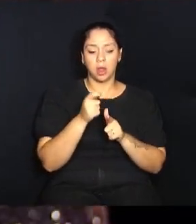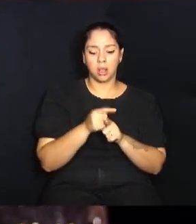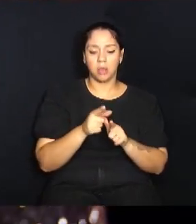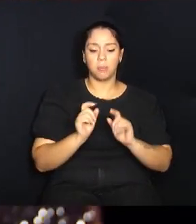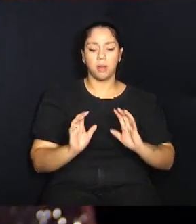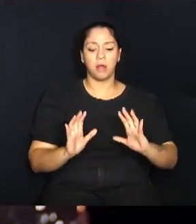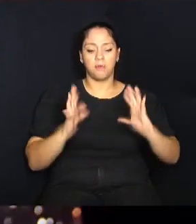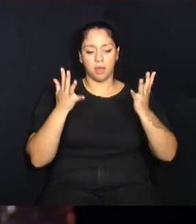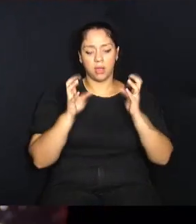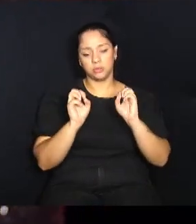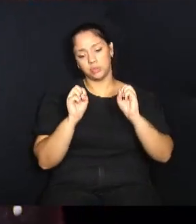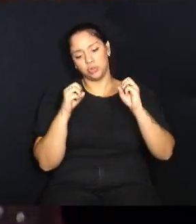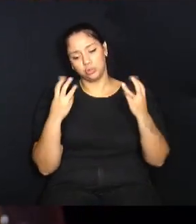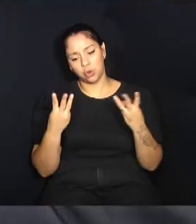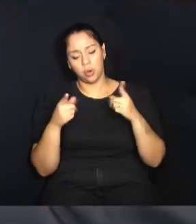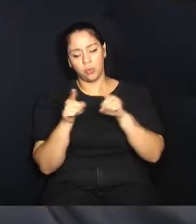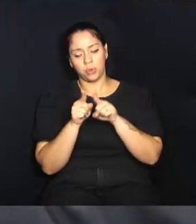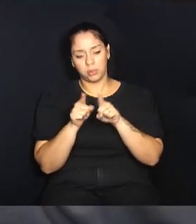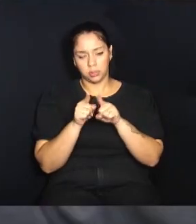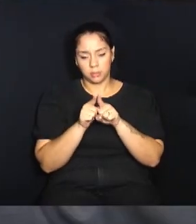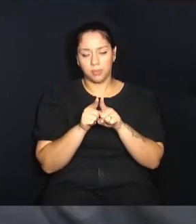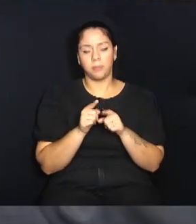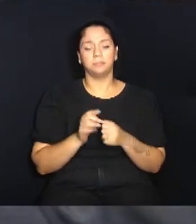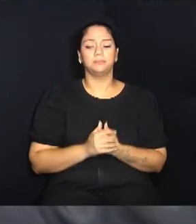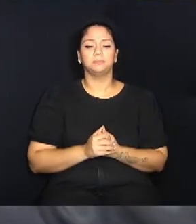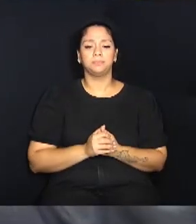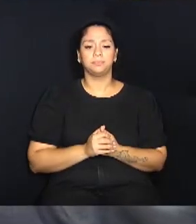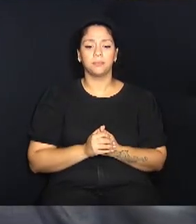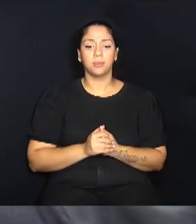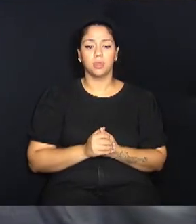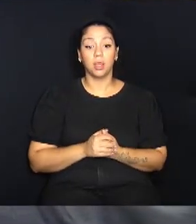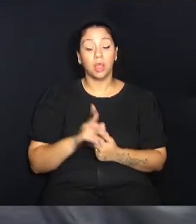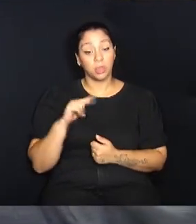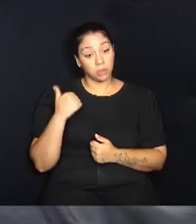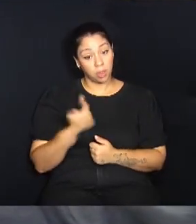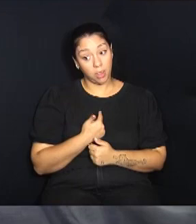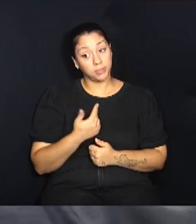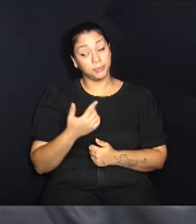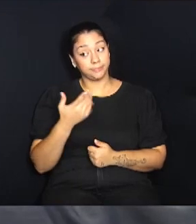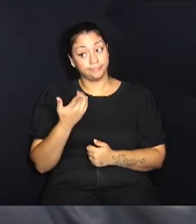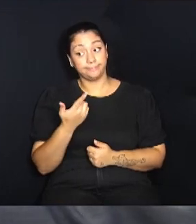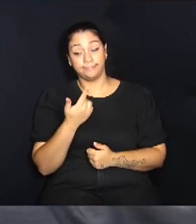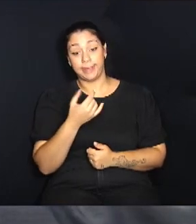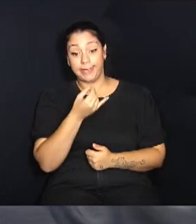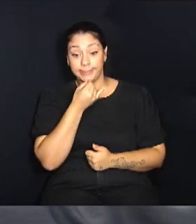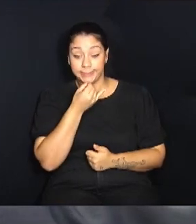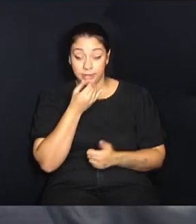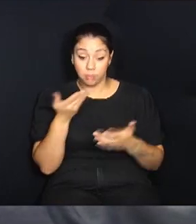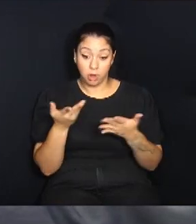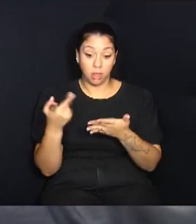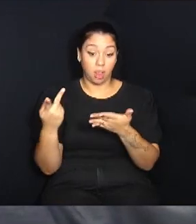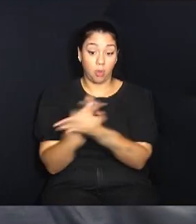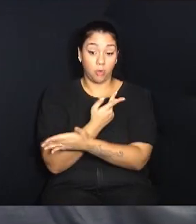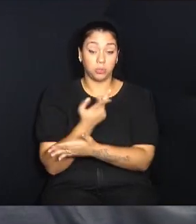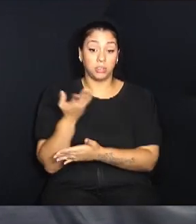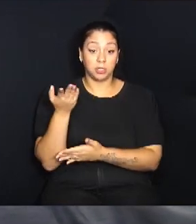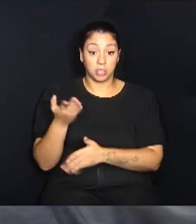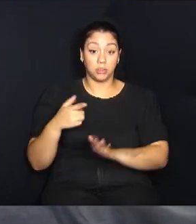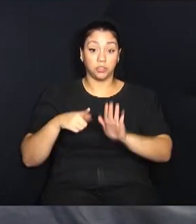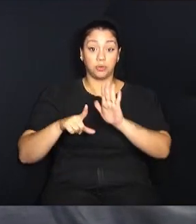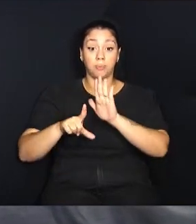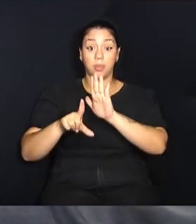de shows e festivais. Com certeza nós pegamos como exemplo, né, esse caso aí emblemático de uma lei que realmente